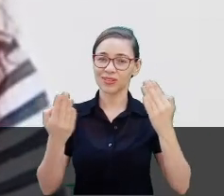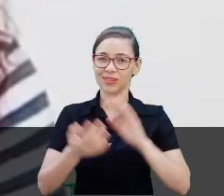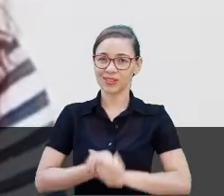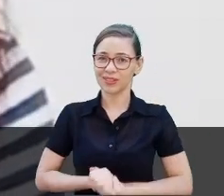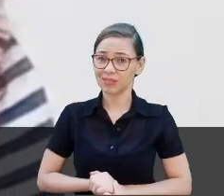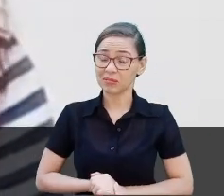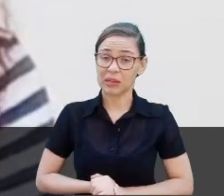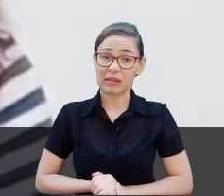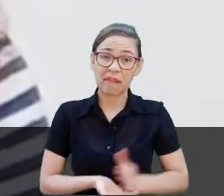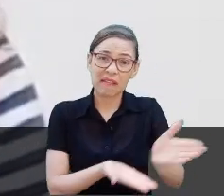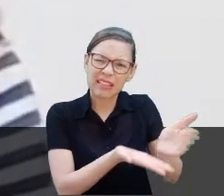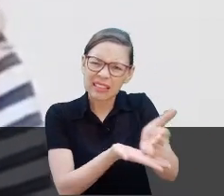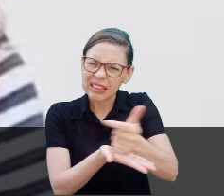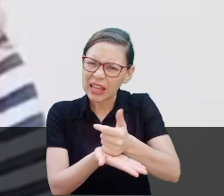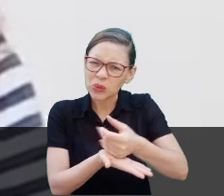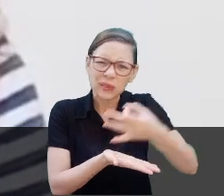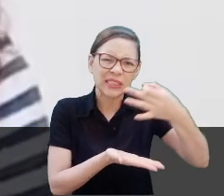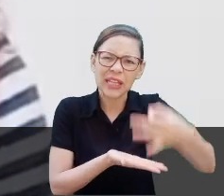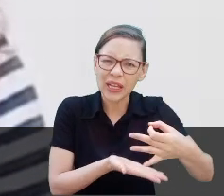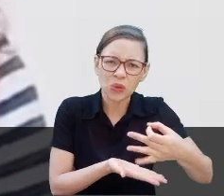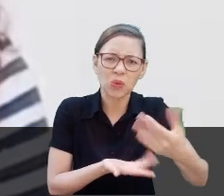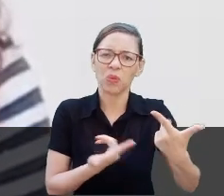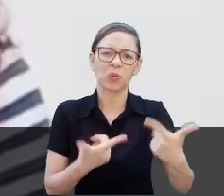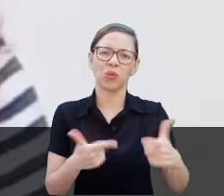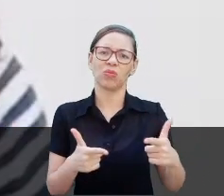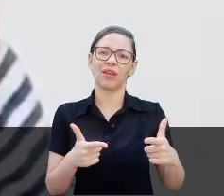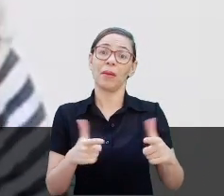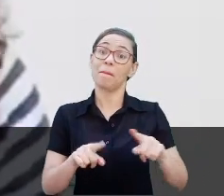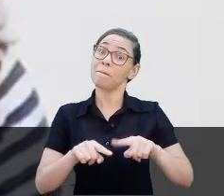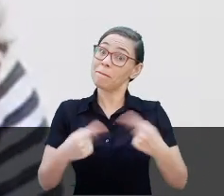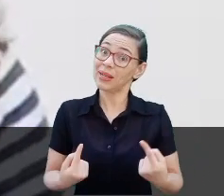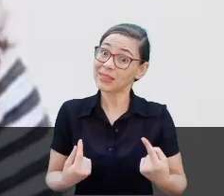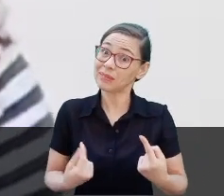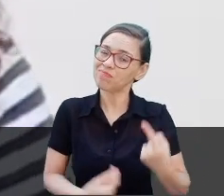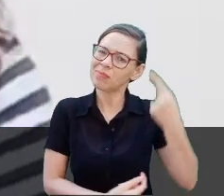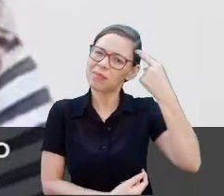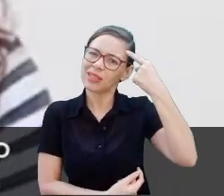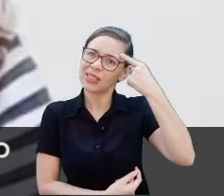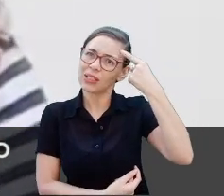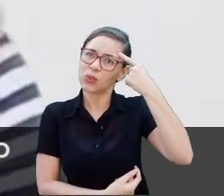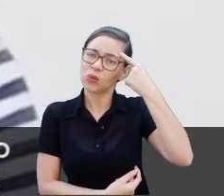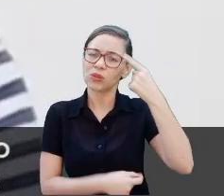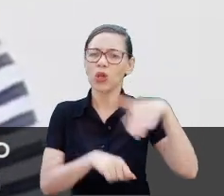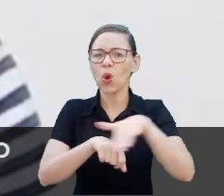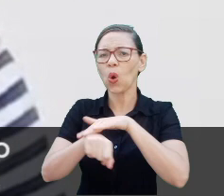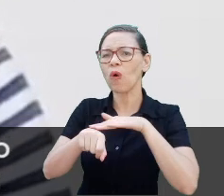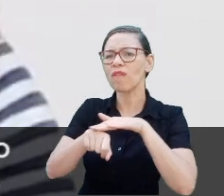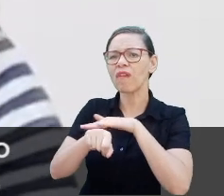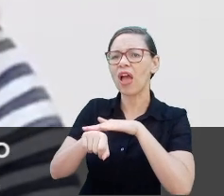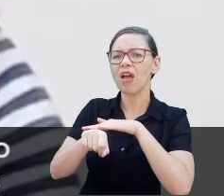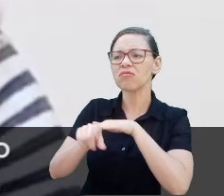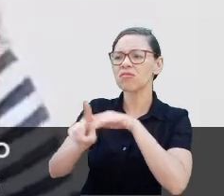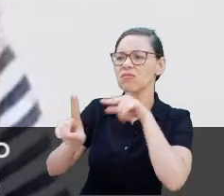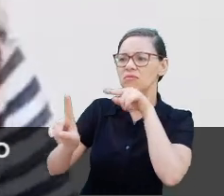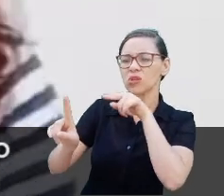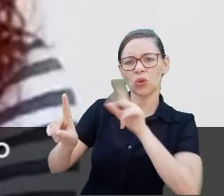psicologia. Isso é inegável. E eu falo de uma forma um tanto empírica, a gente não tem um dado objetivo estatístico que comprove isso, mas